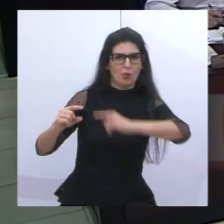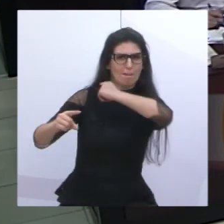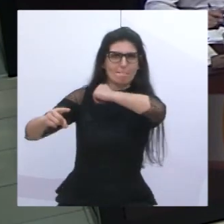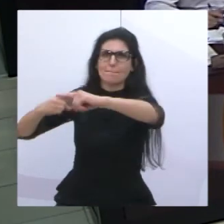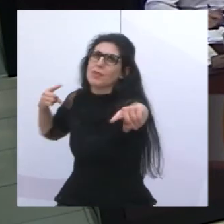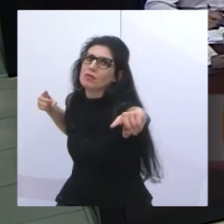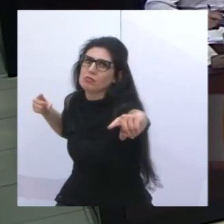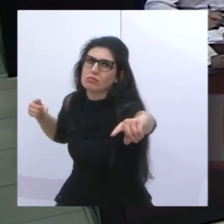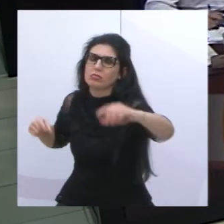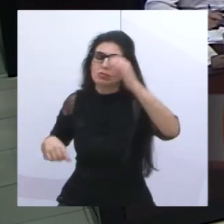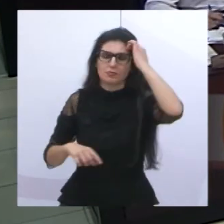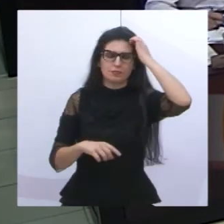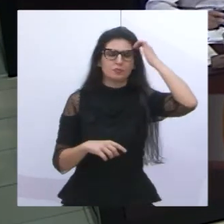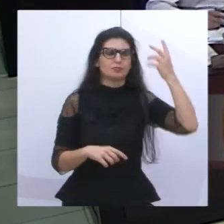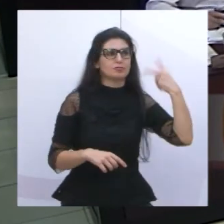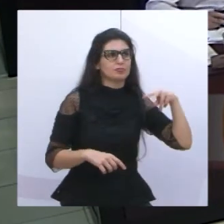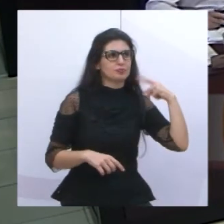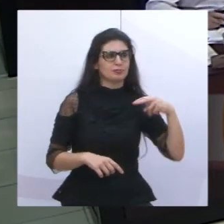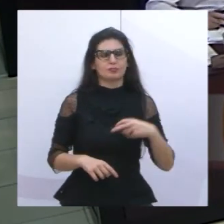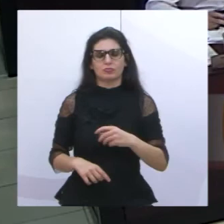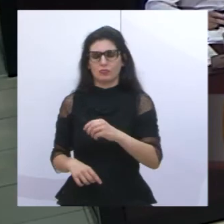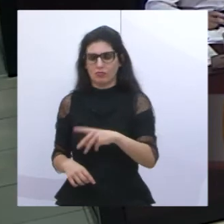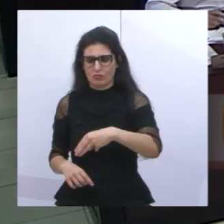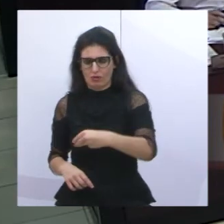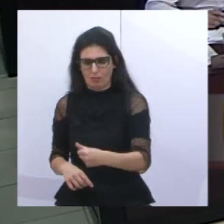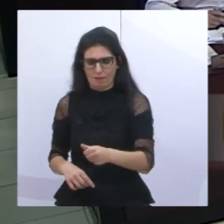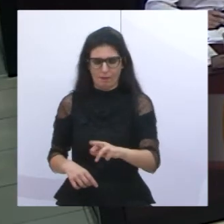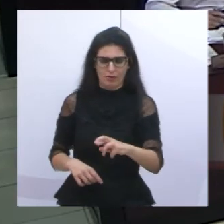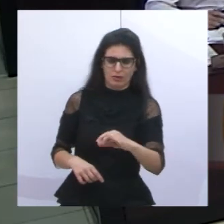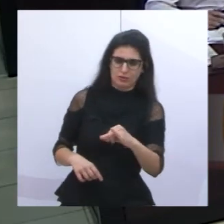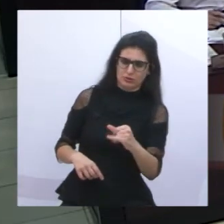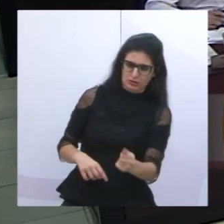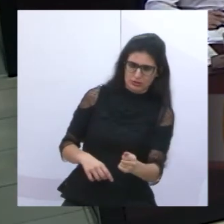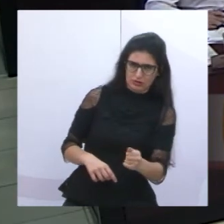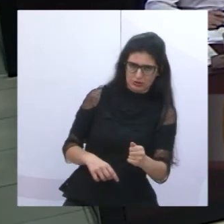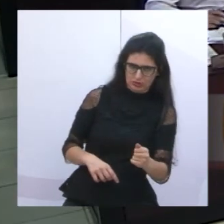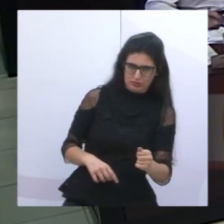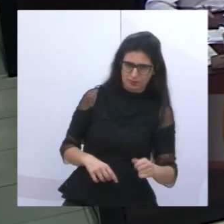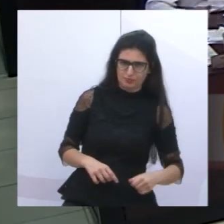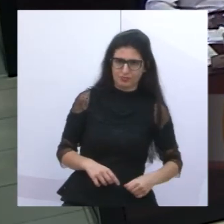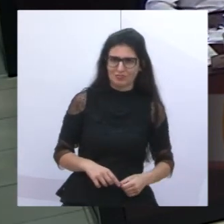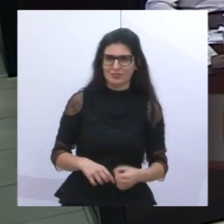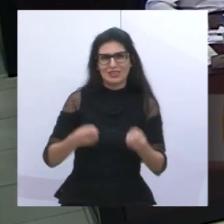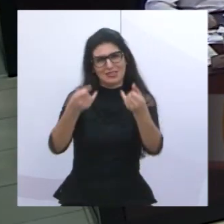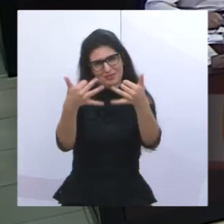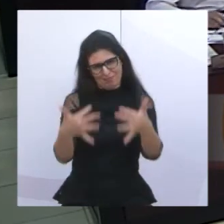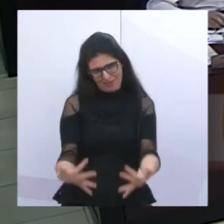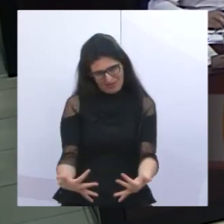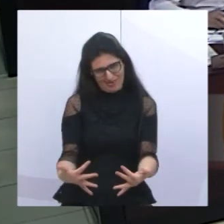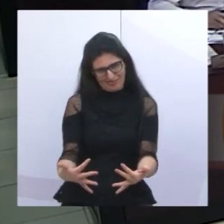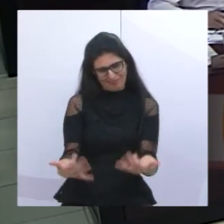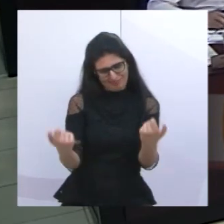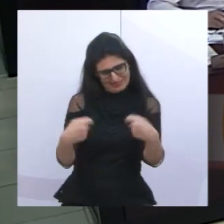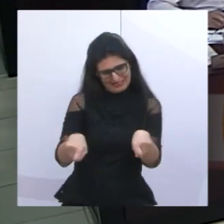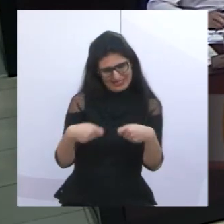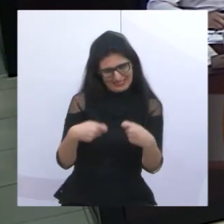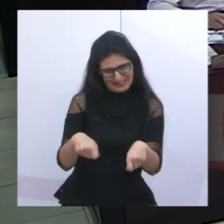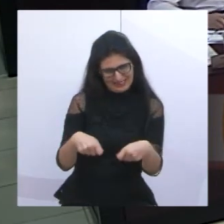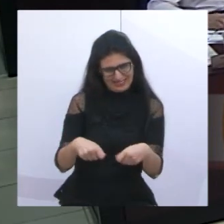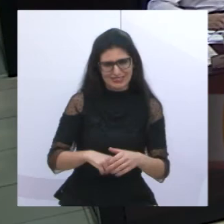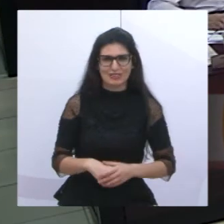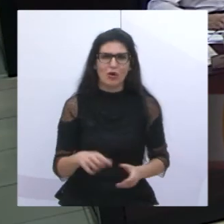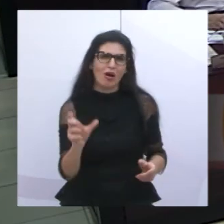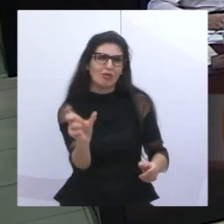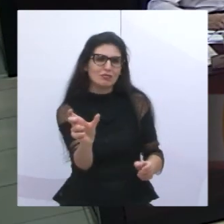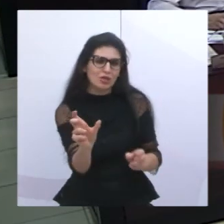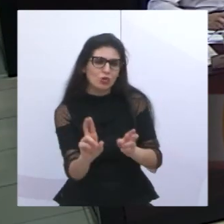Como vota a vereadora doutora Márcia Santos? Justificando, eu não posso não mencionar. O cartão SUS,